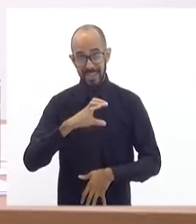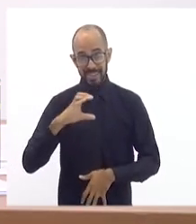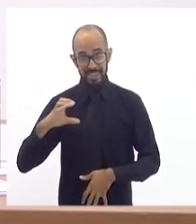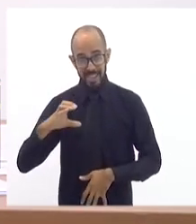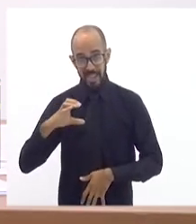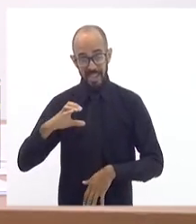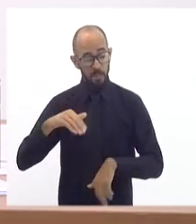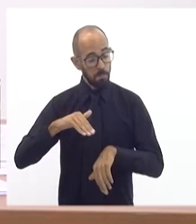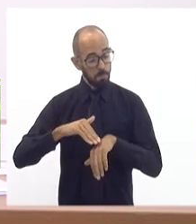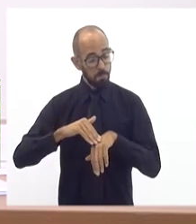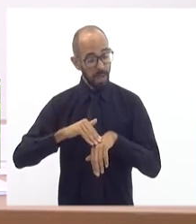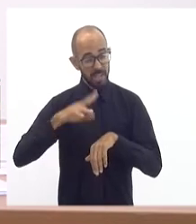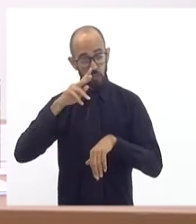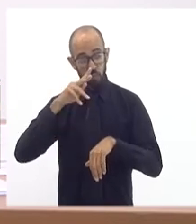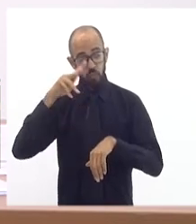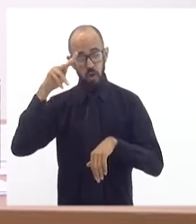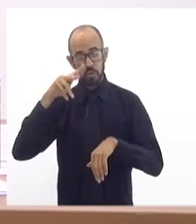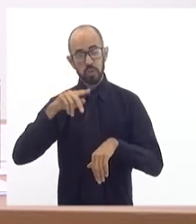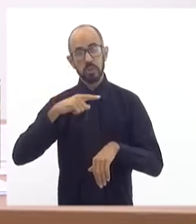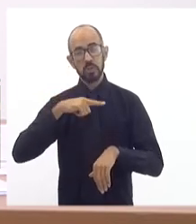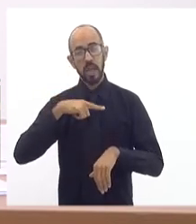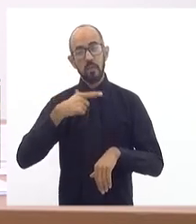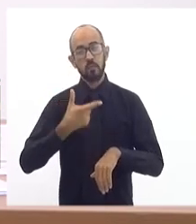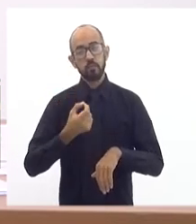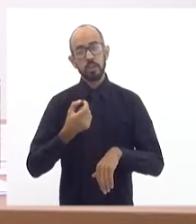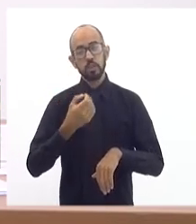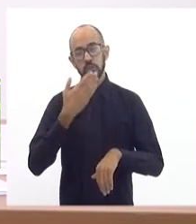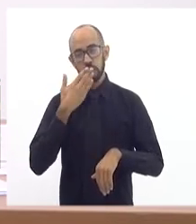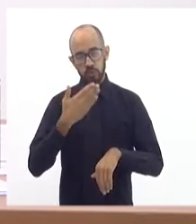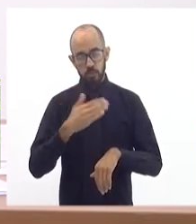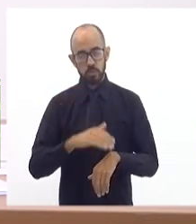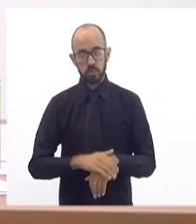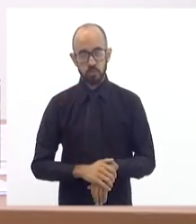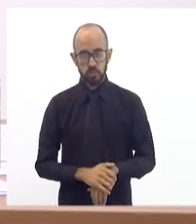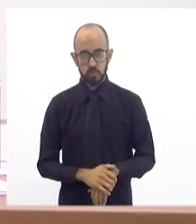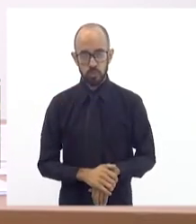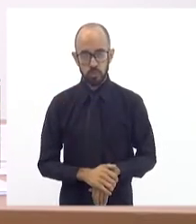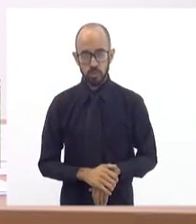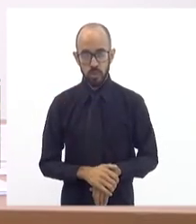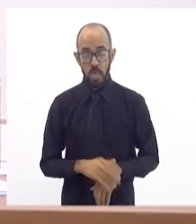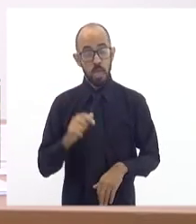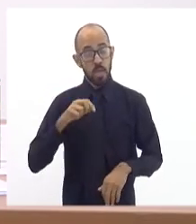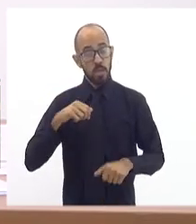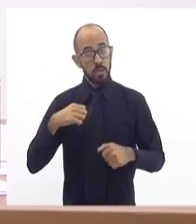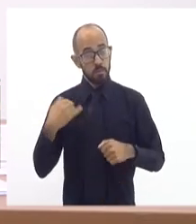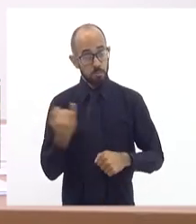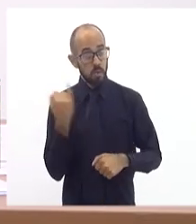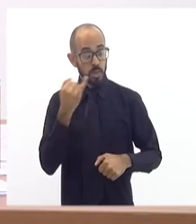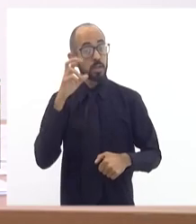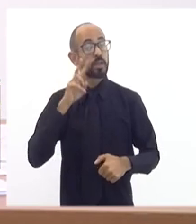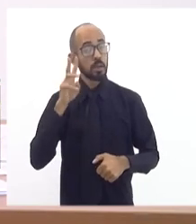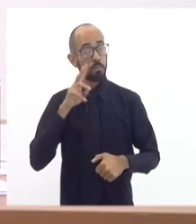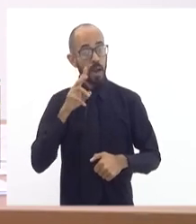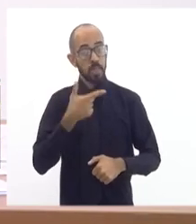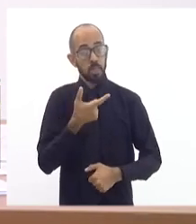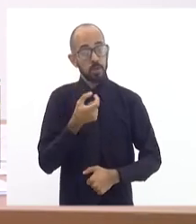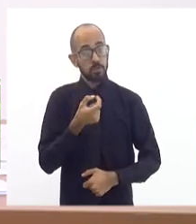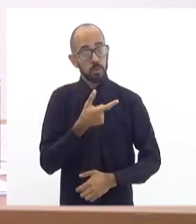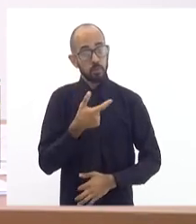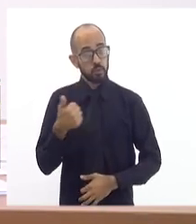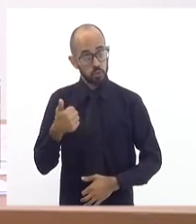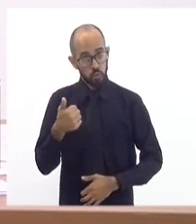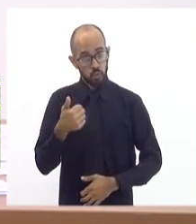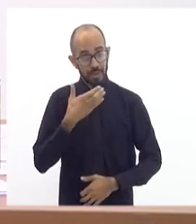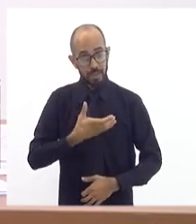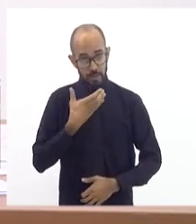uma escada que possui 20 Classe A e vai lembrar ainda que em Dezembro é de 2021 o